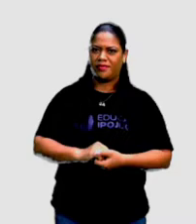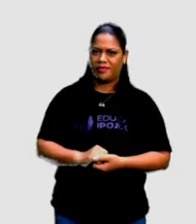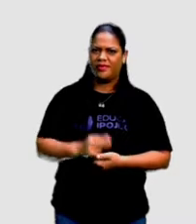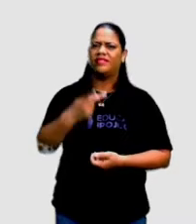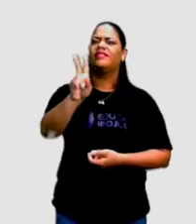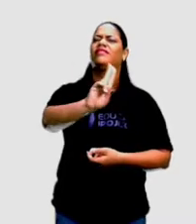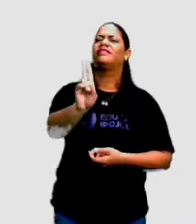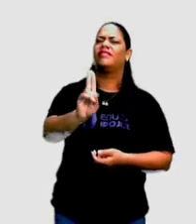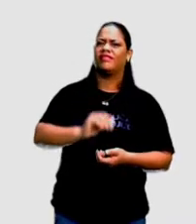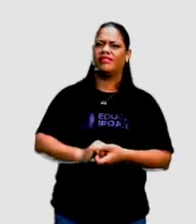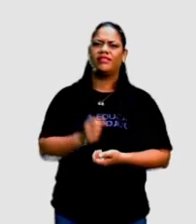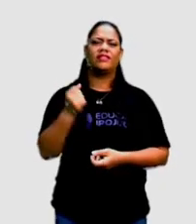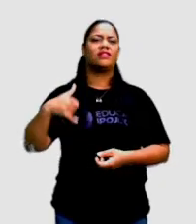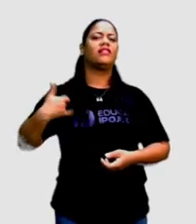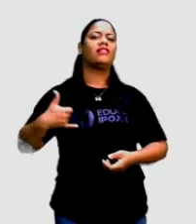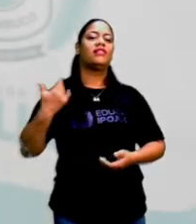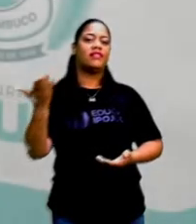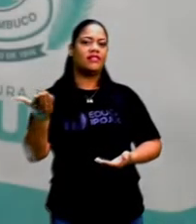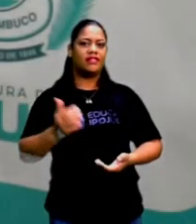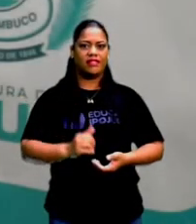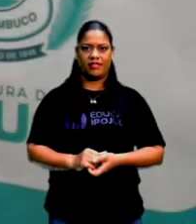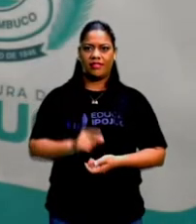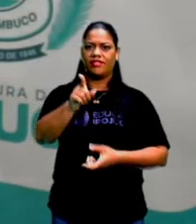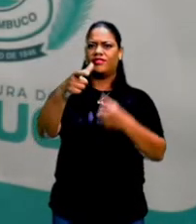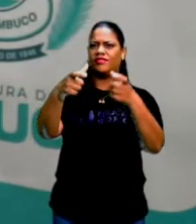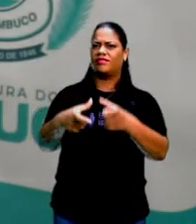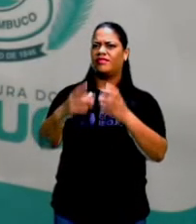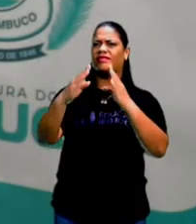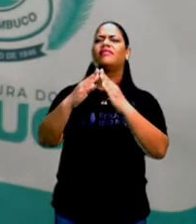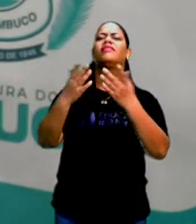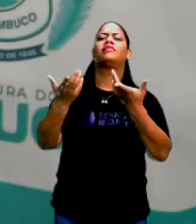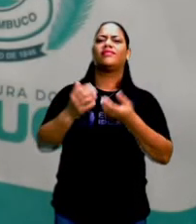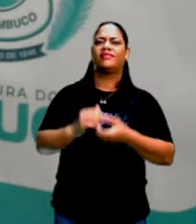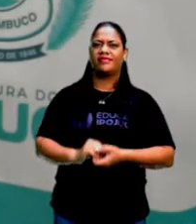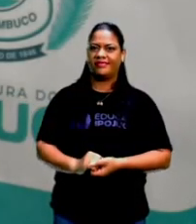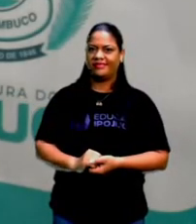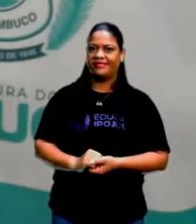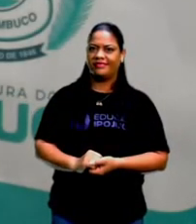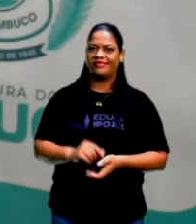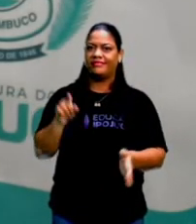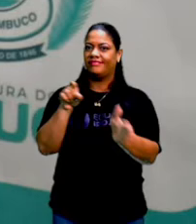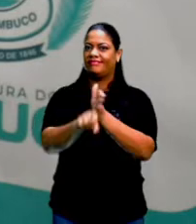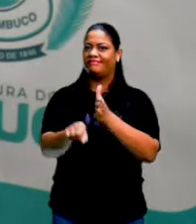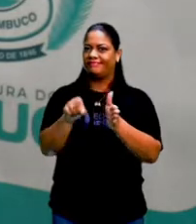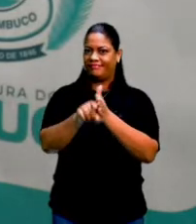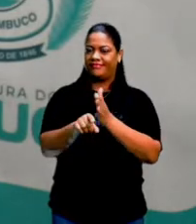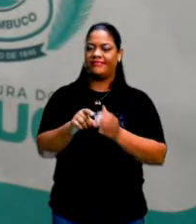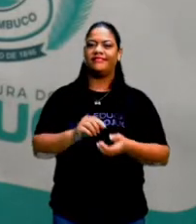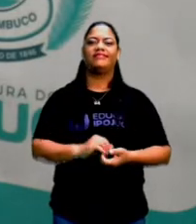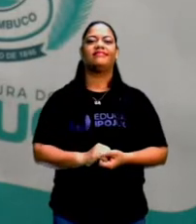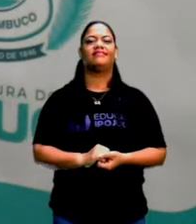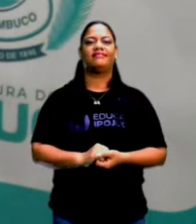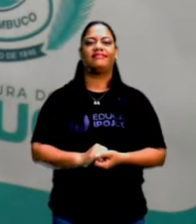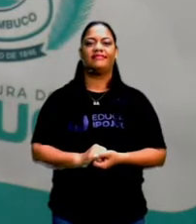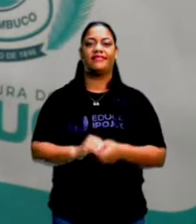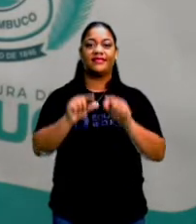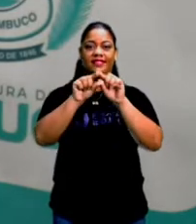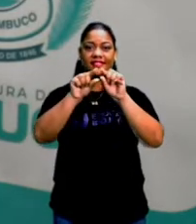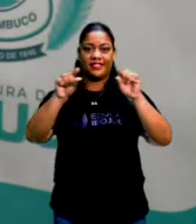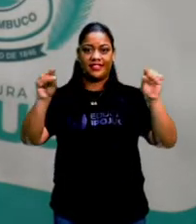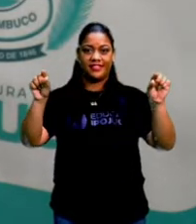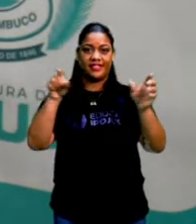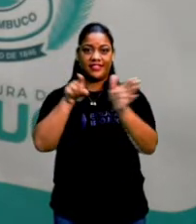seu nome? Quantos anos você tem? Onde você mora? Então, veja que aí, nas